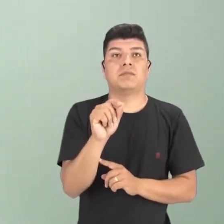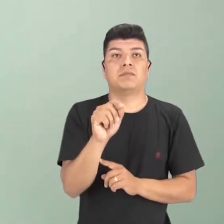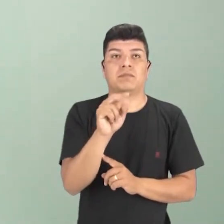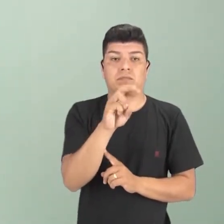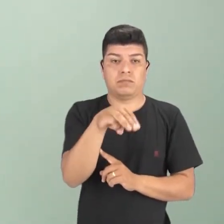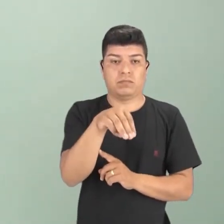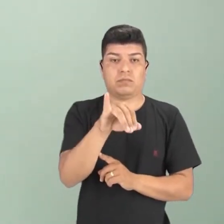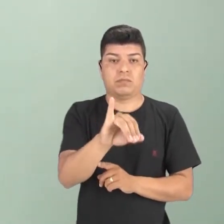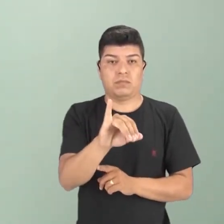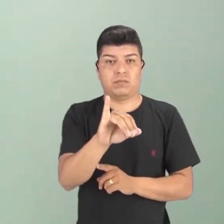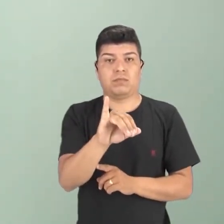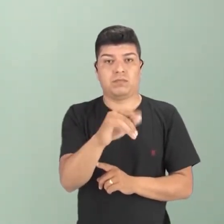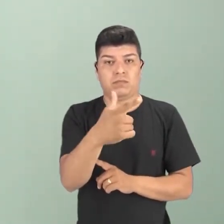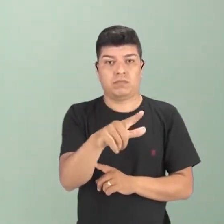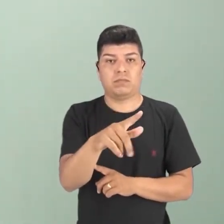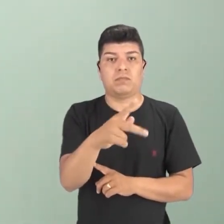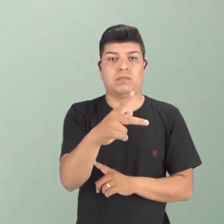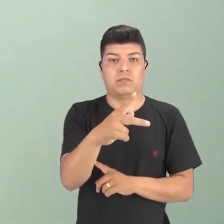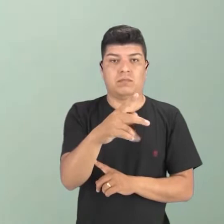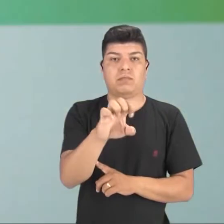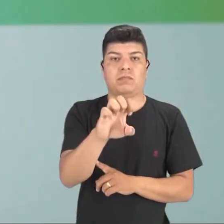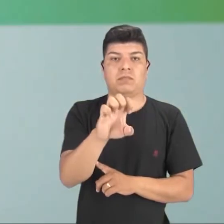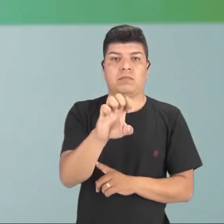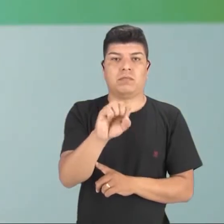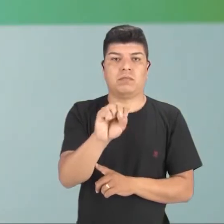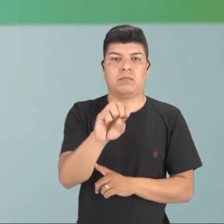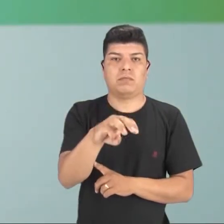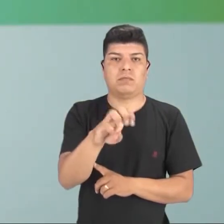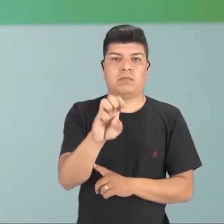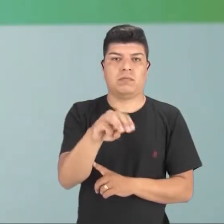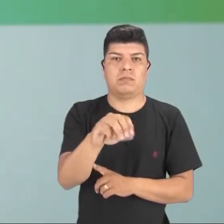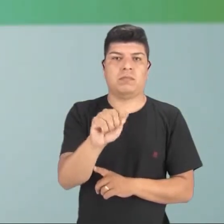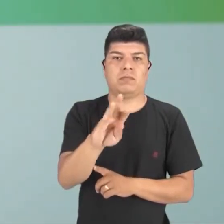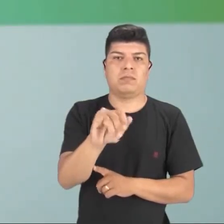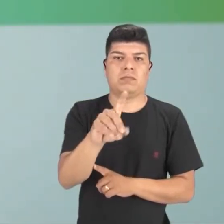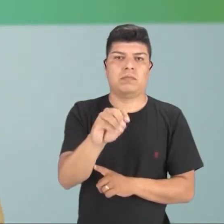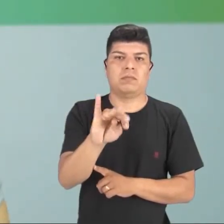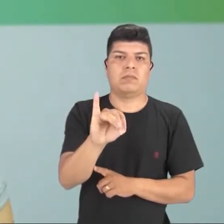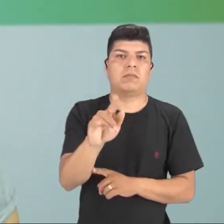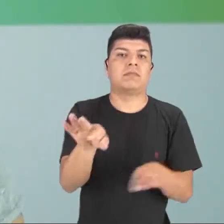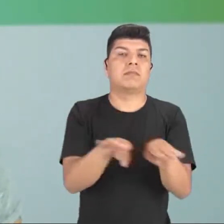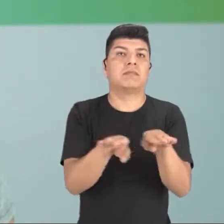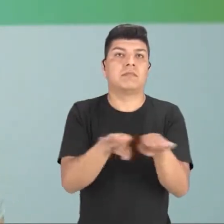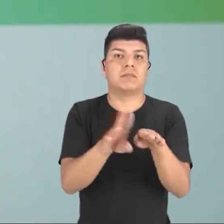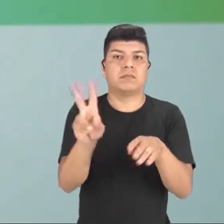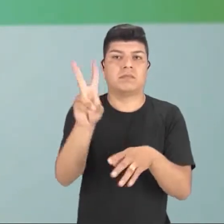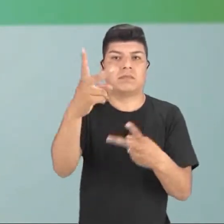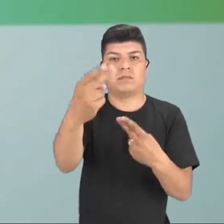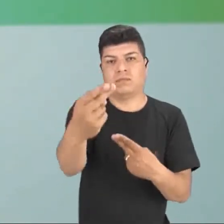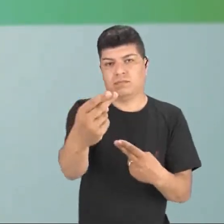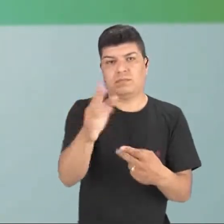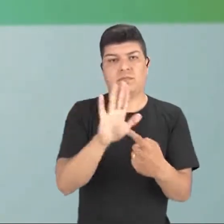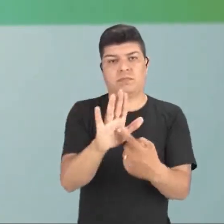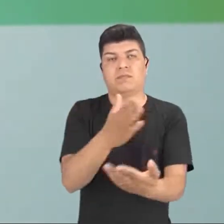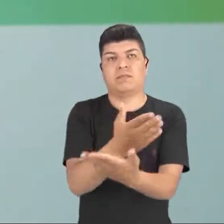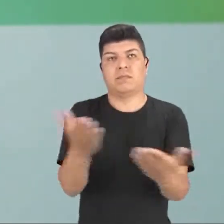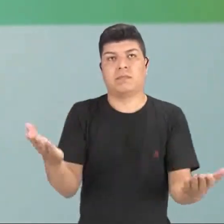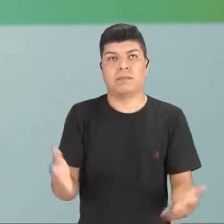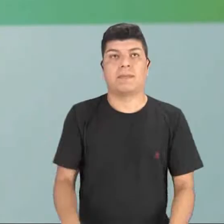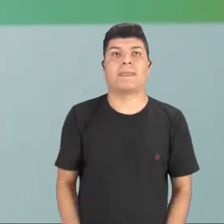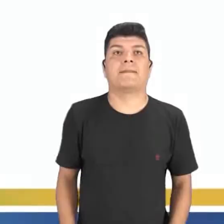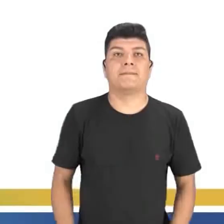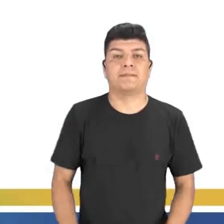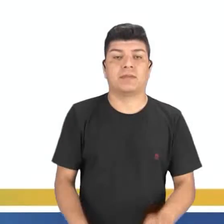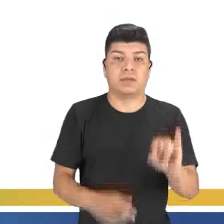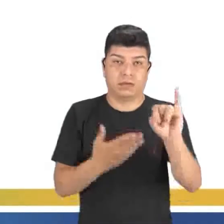μ, mais uma vez, é a permeabilidade magnética, e lembrando que quando for no vácuo, ela tem o mesmo valor que eu já apresentei para vocês. E esse I,